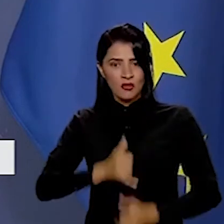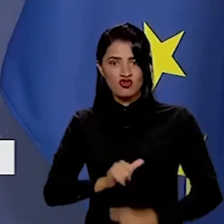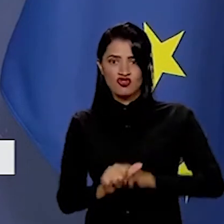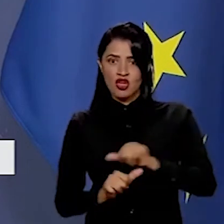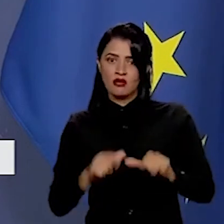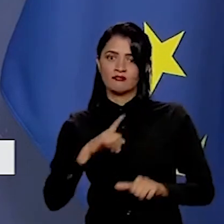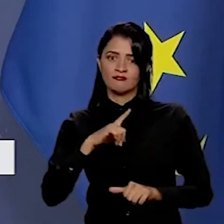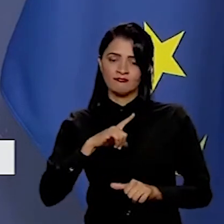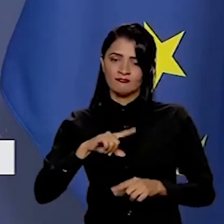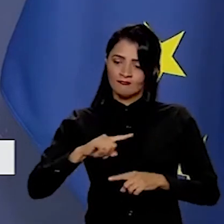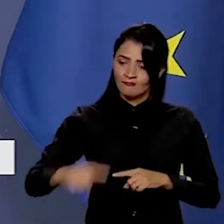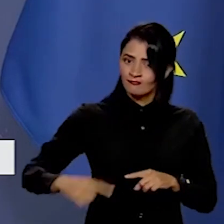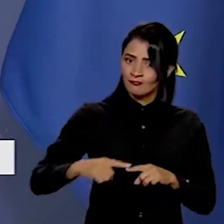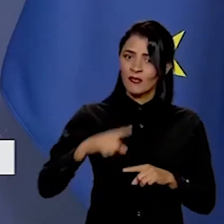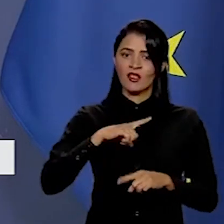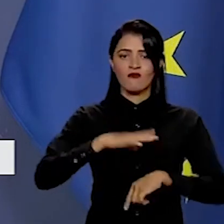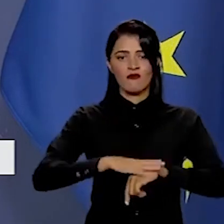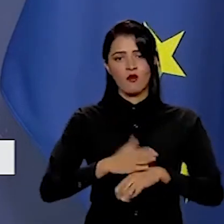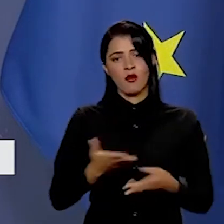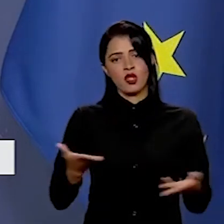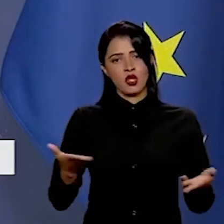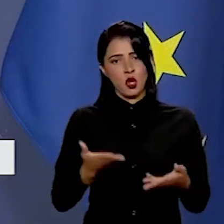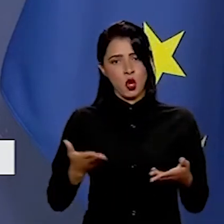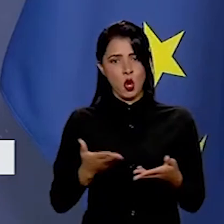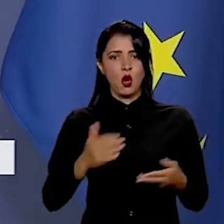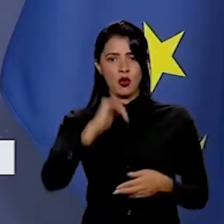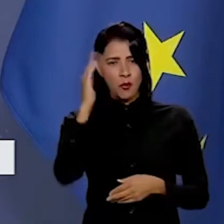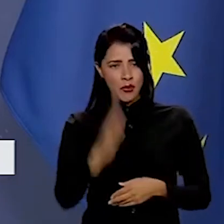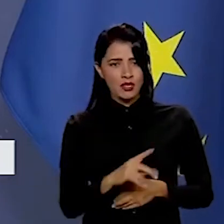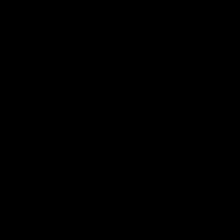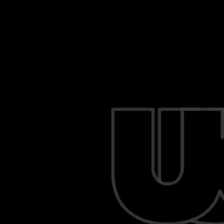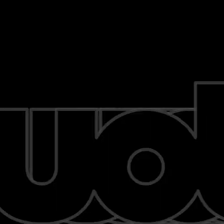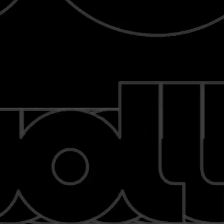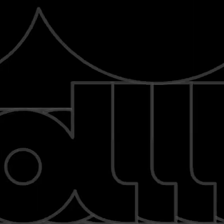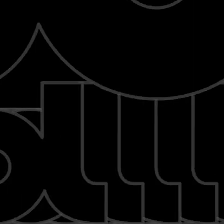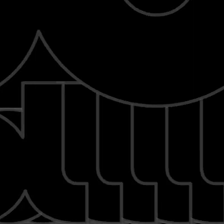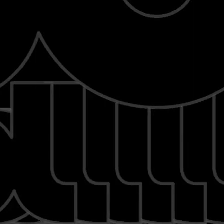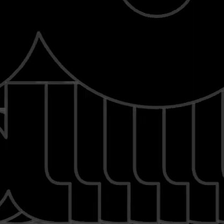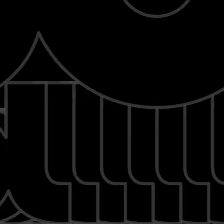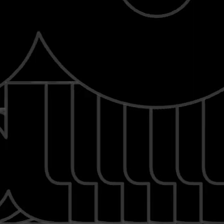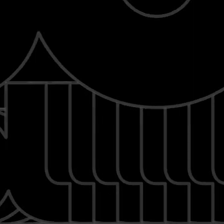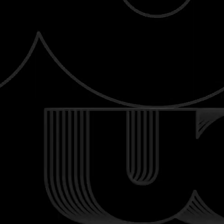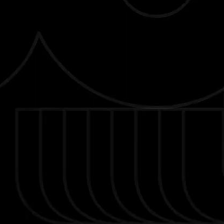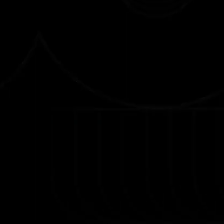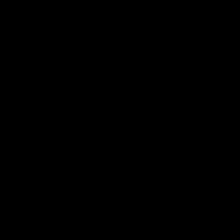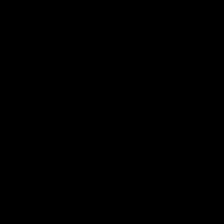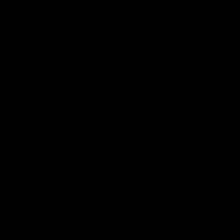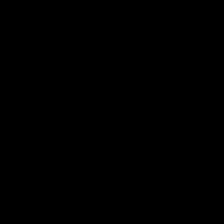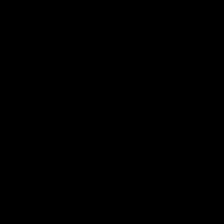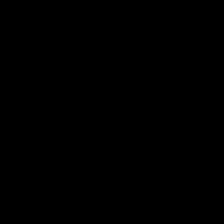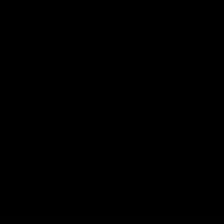feita nessa época num país em desenvolvimento qual